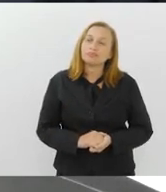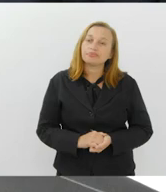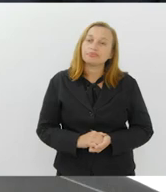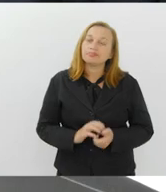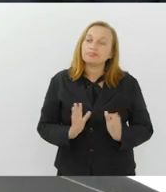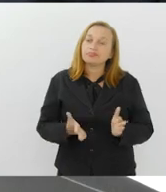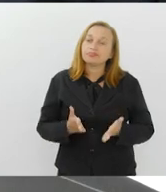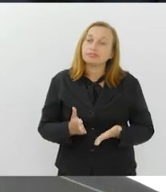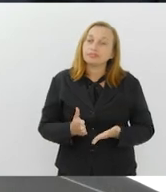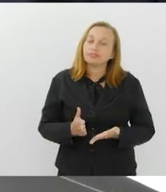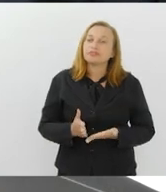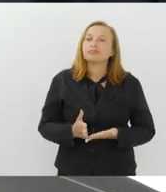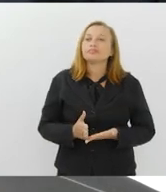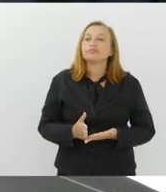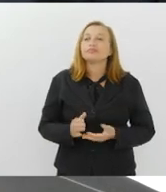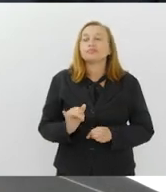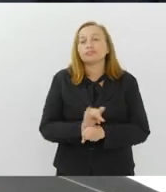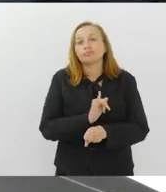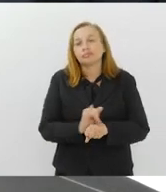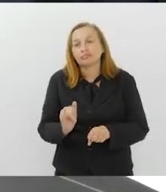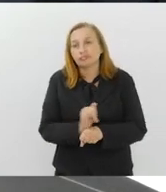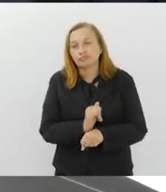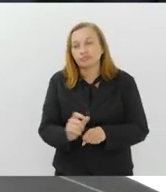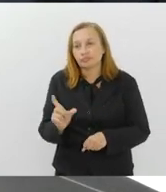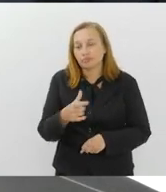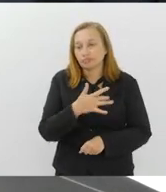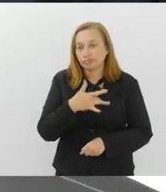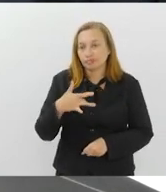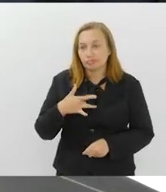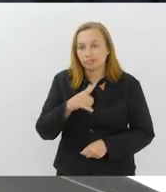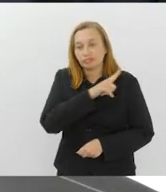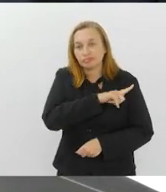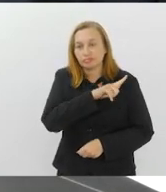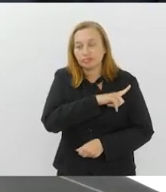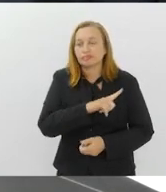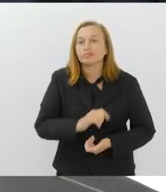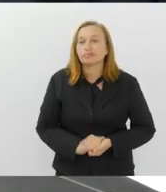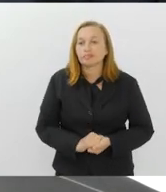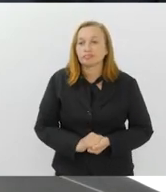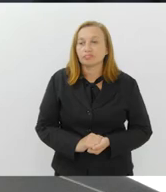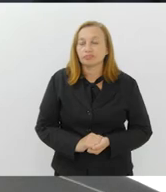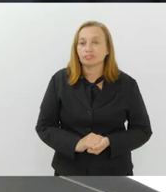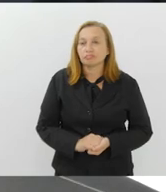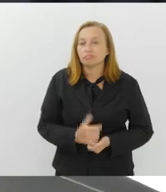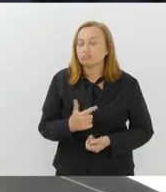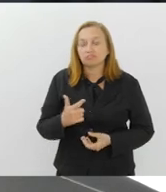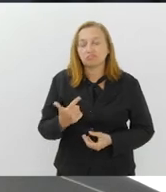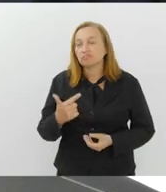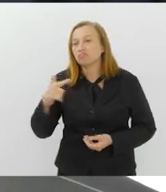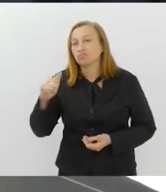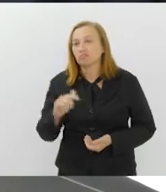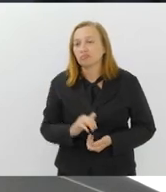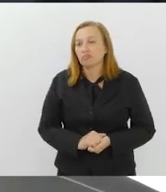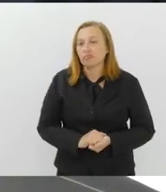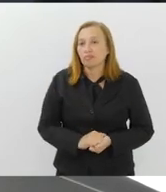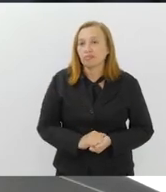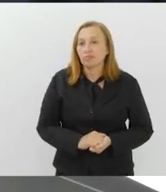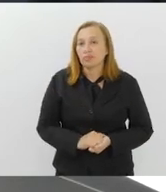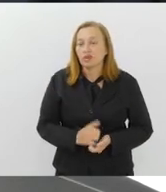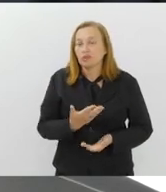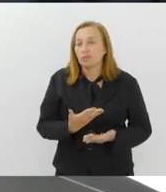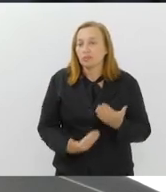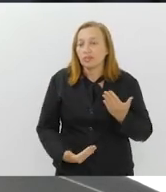uma saída de um plano de autogestão, senhoras e senhores, é nessa condição. Então, não tem outra coisa a não ser por perda